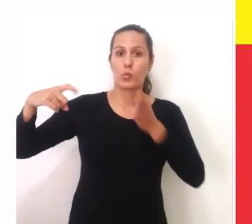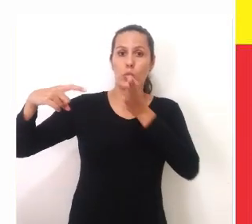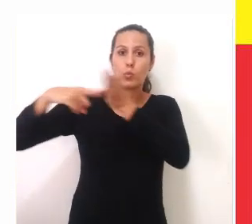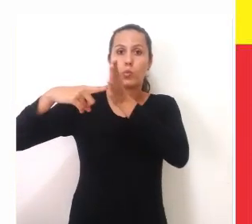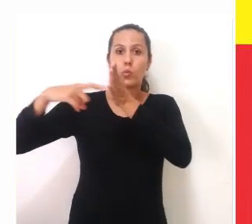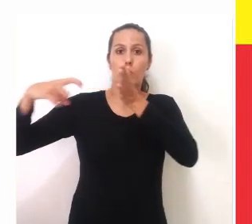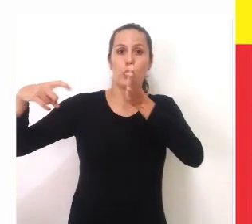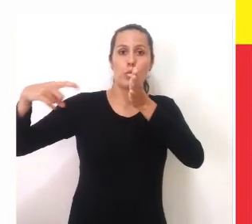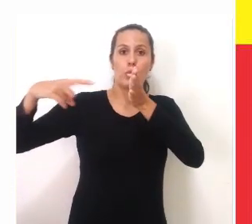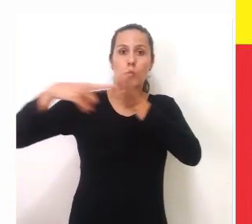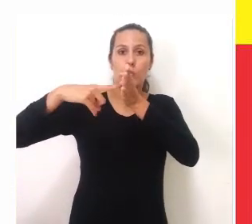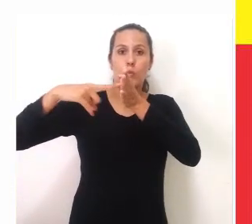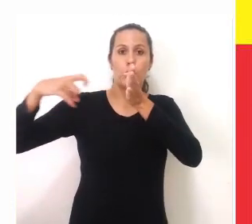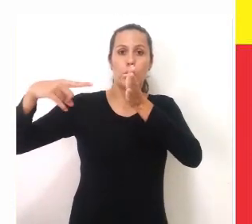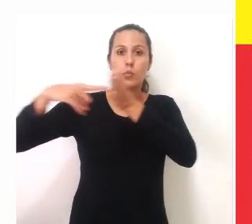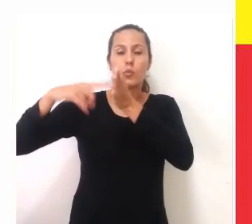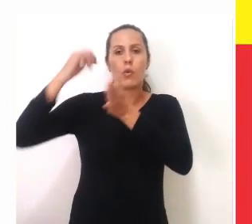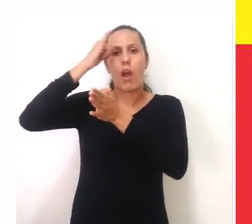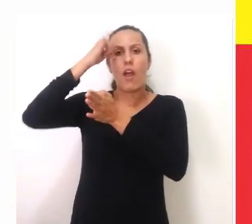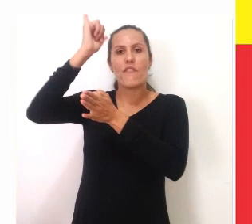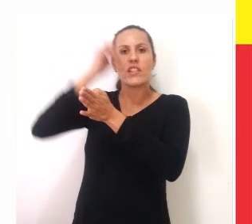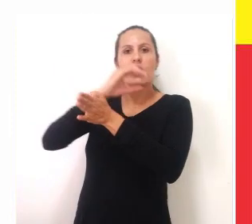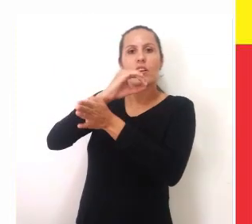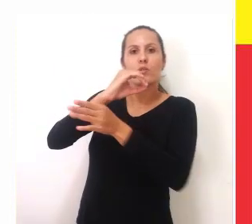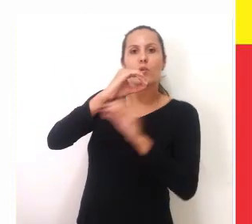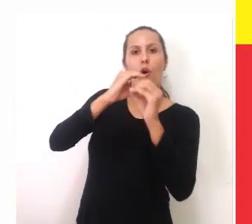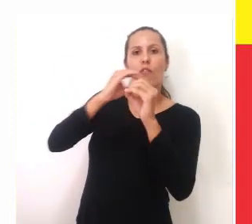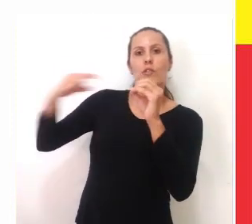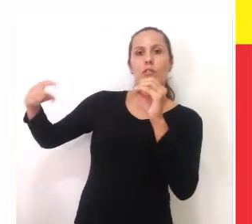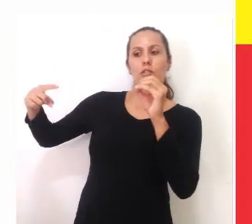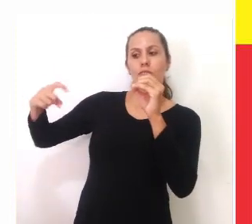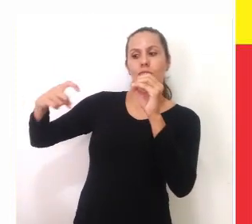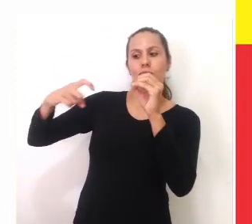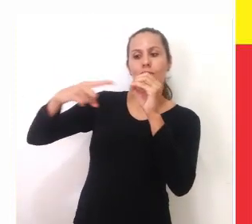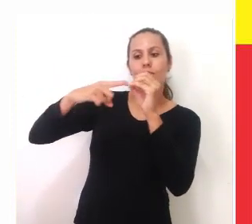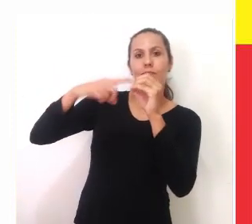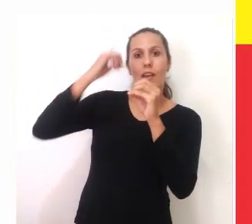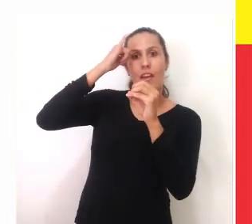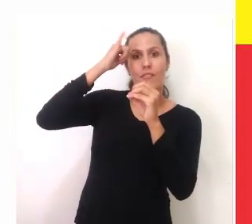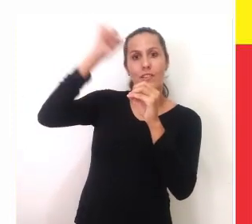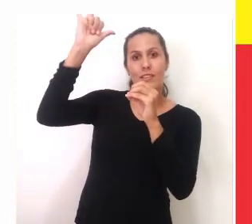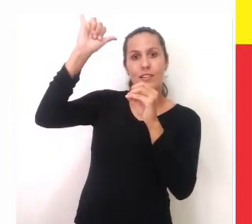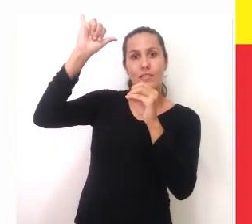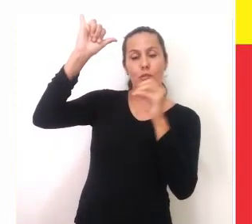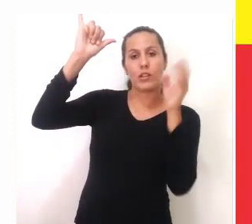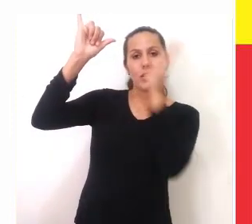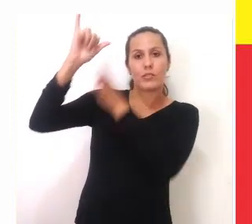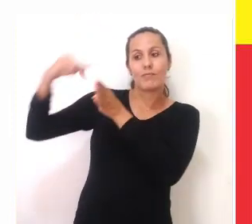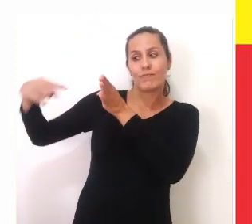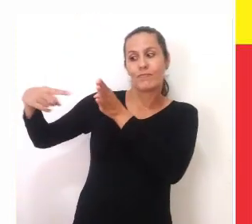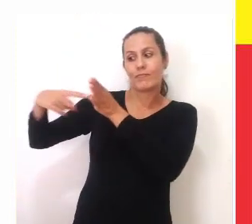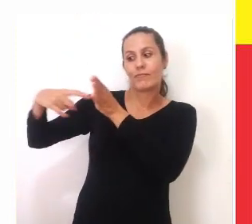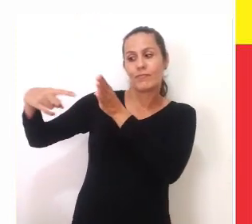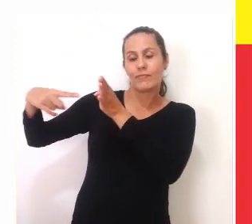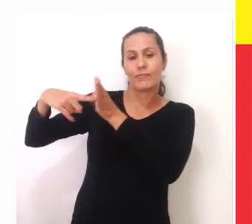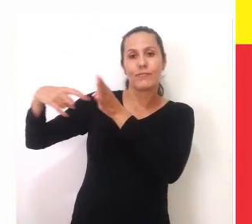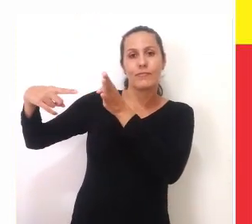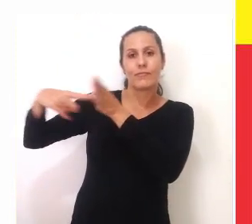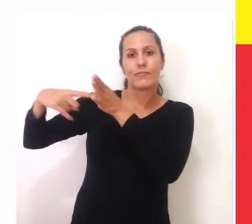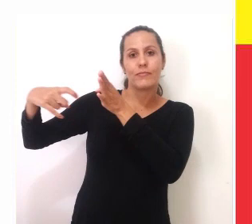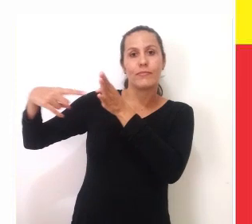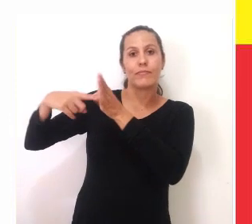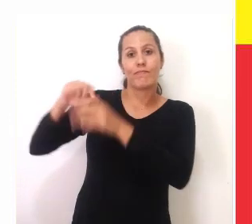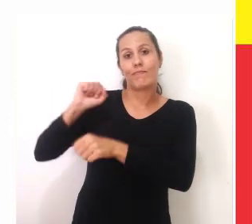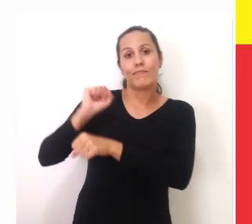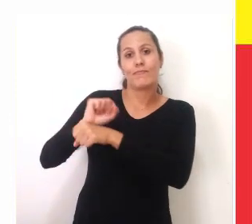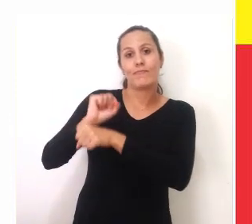vai imobilizar os espermatozoides, impedindo o contato com o óvulo. Ou seja,